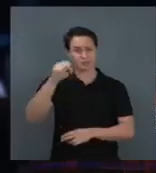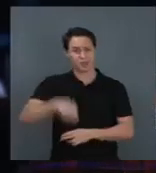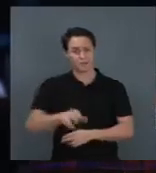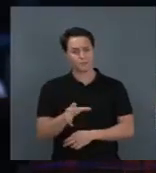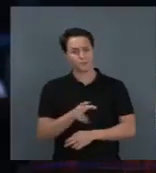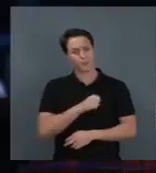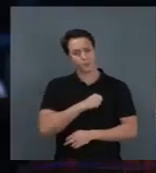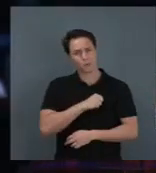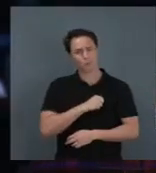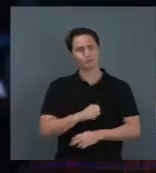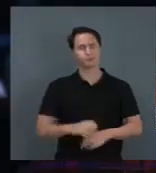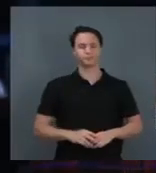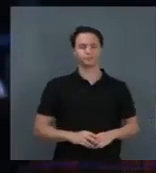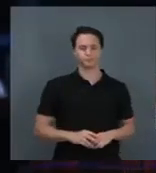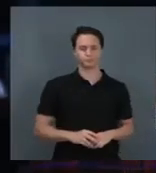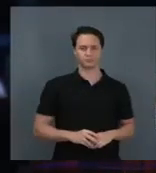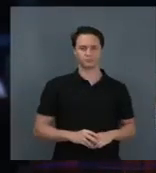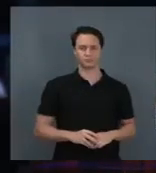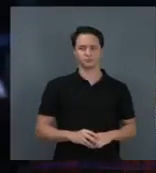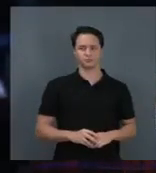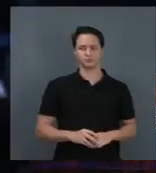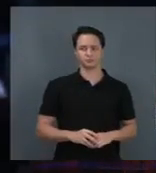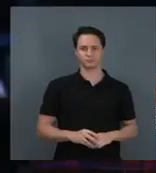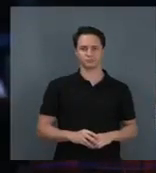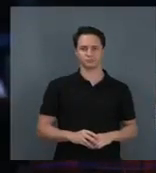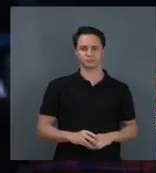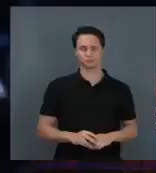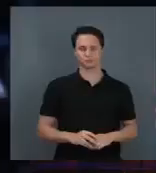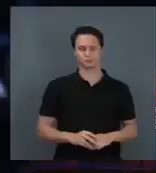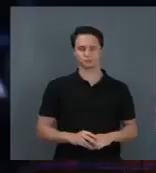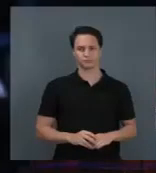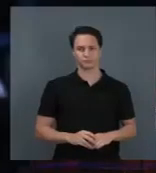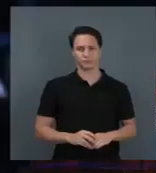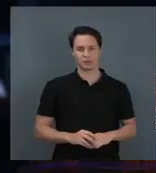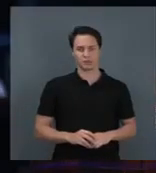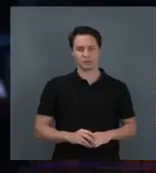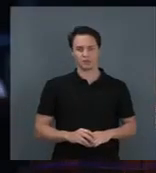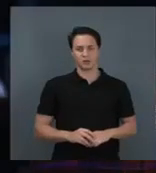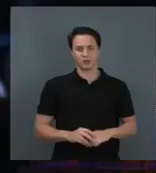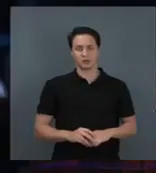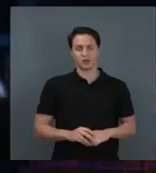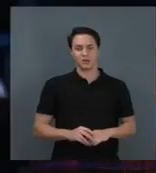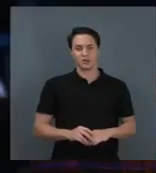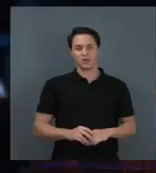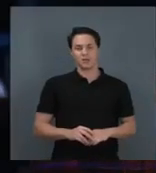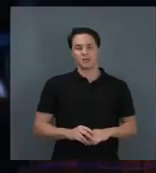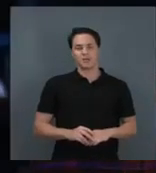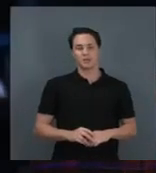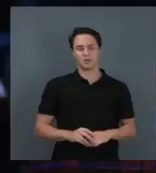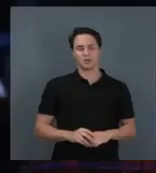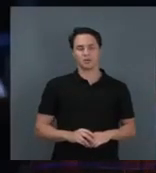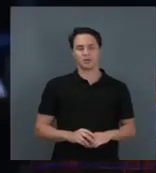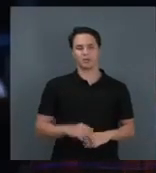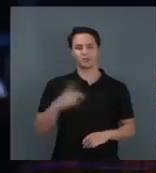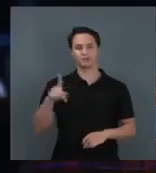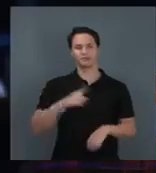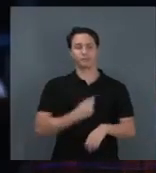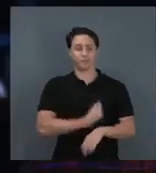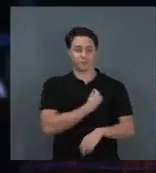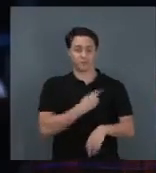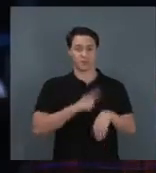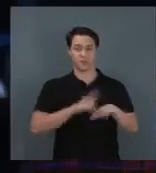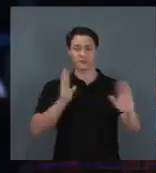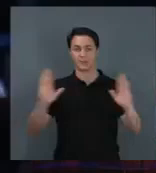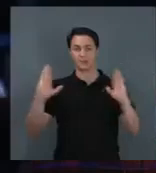amor. Seu pontificado foi marcado por uma visão global, que